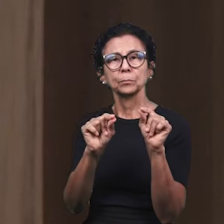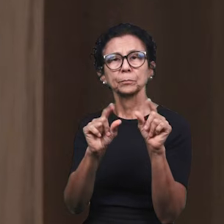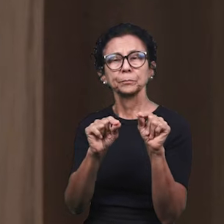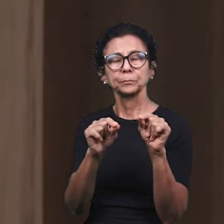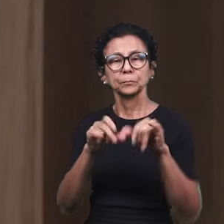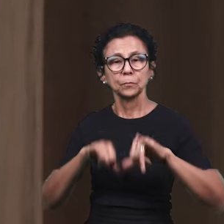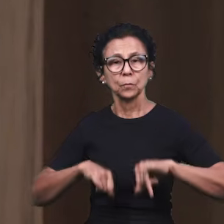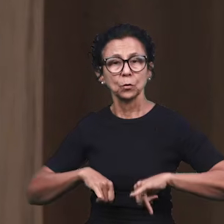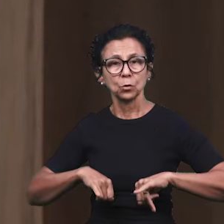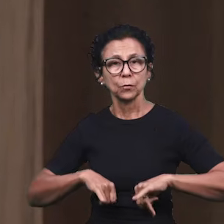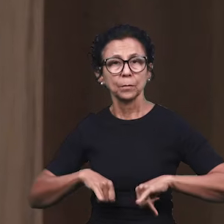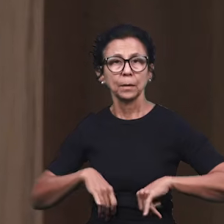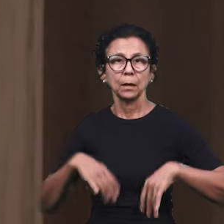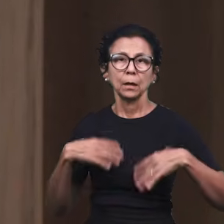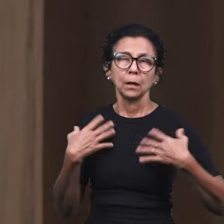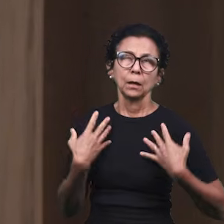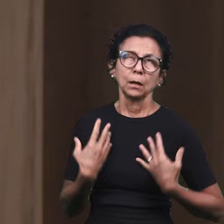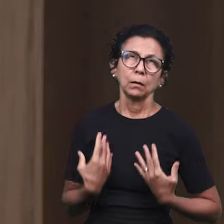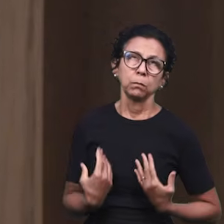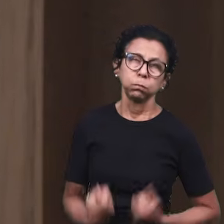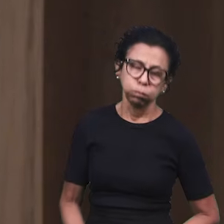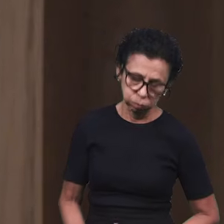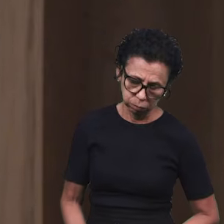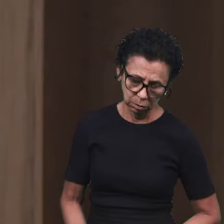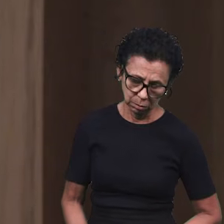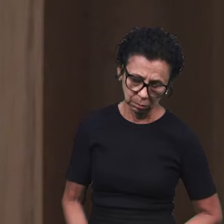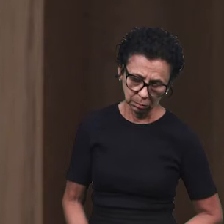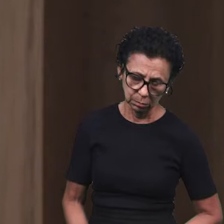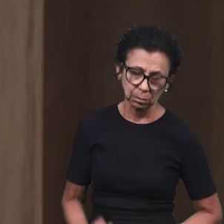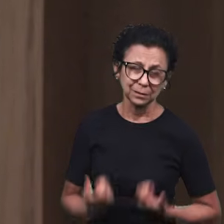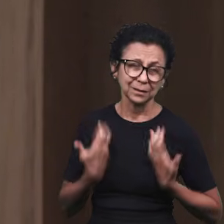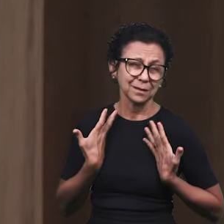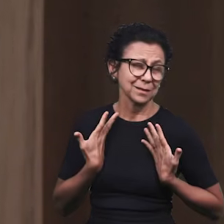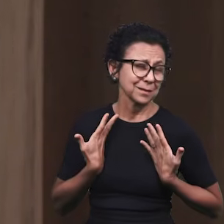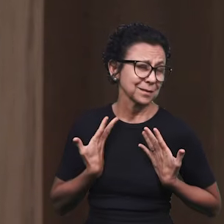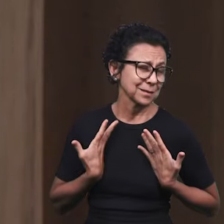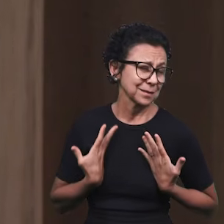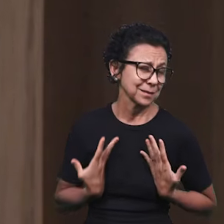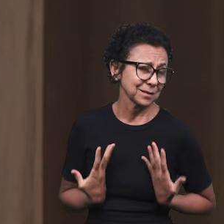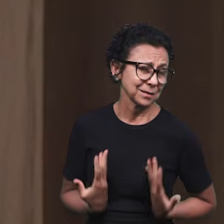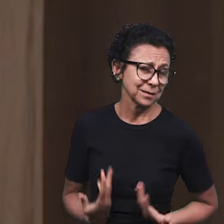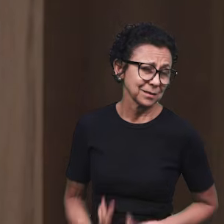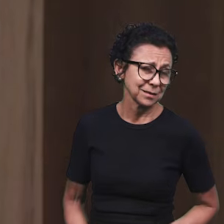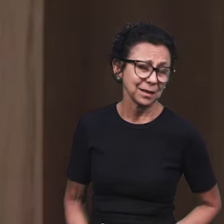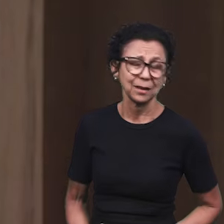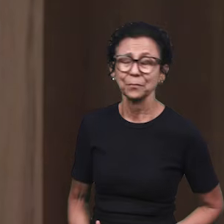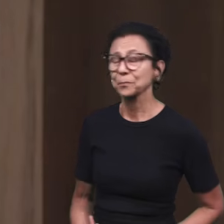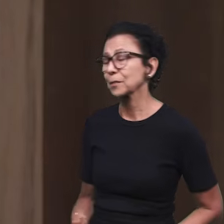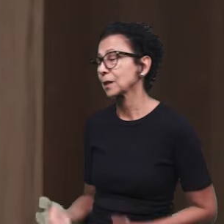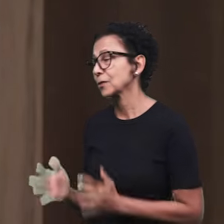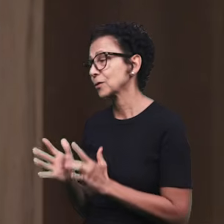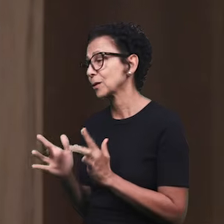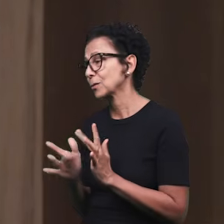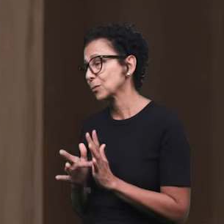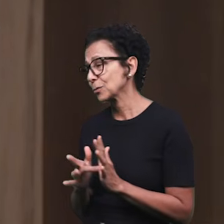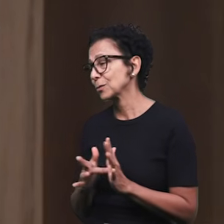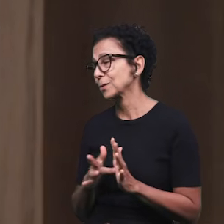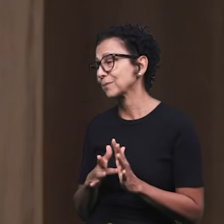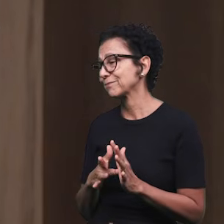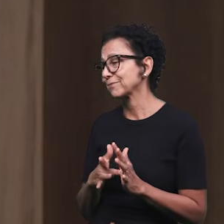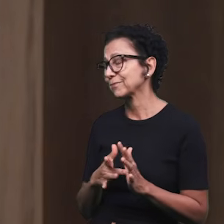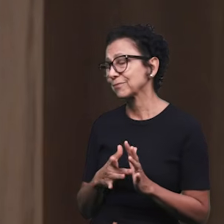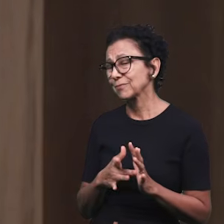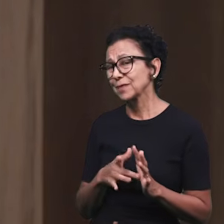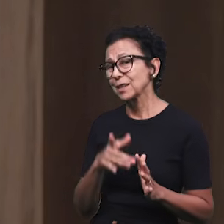sofrimento, exaustão, tá? Então, quando ele fala, nós trabalhamos, é uma expressão que diz assim,